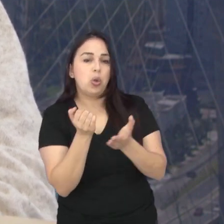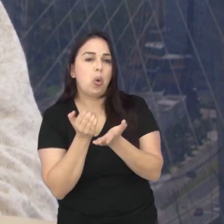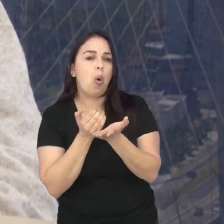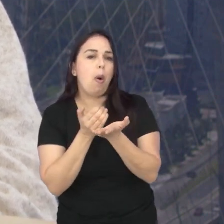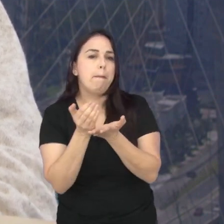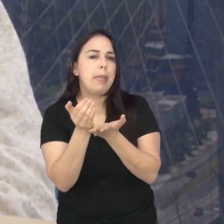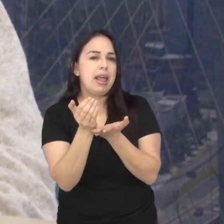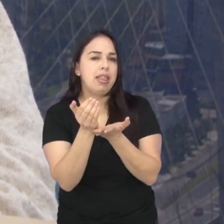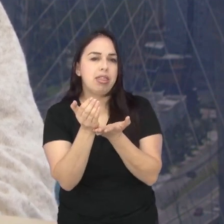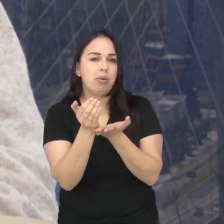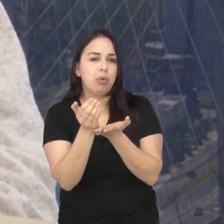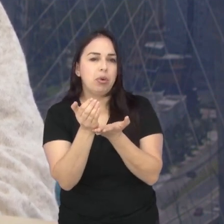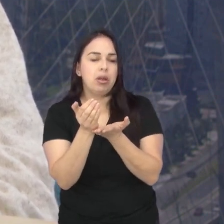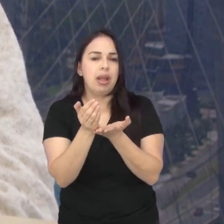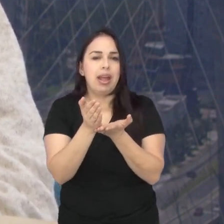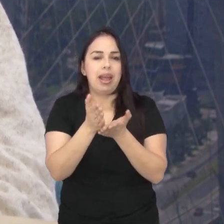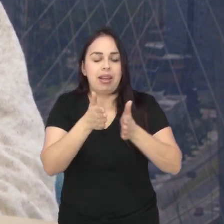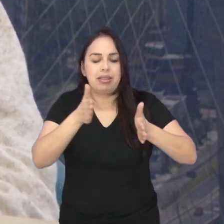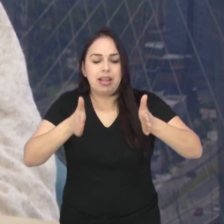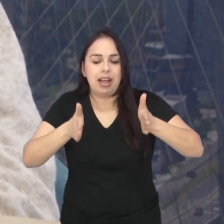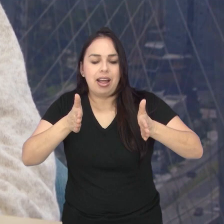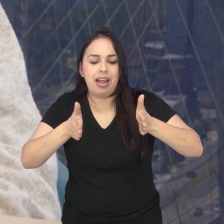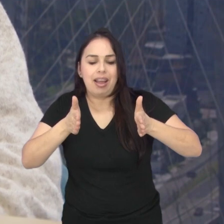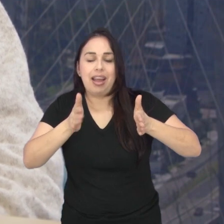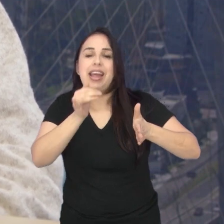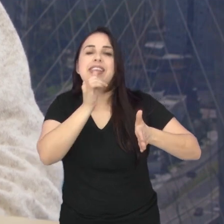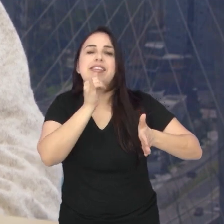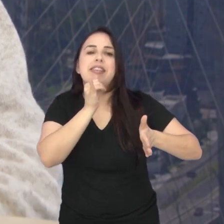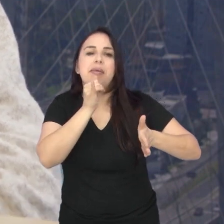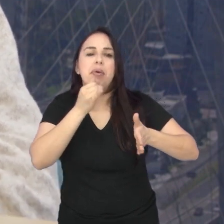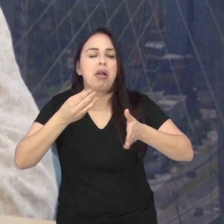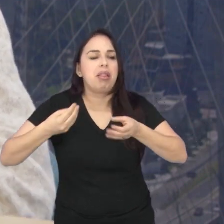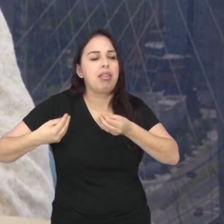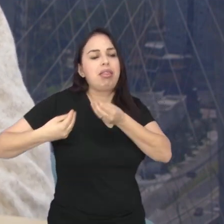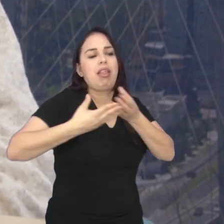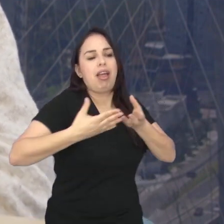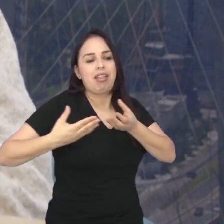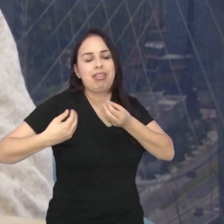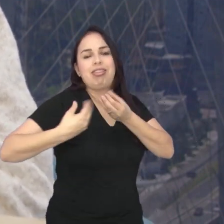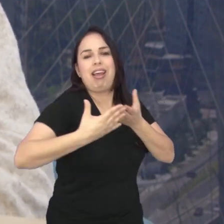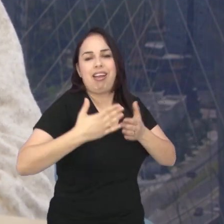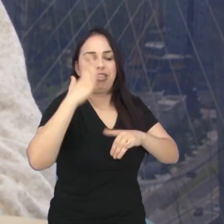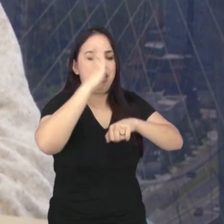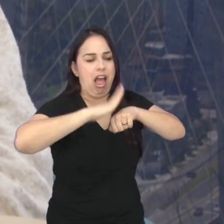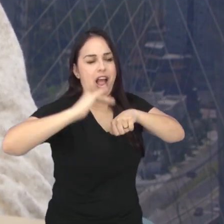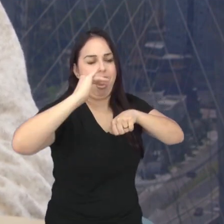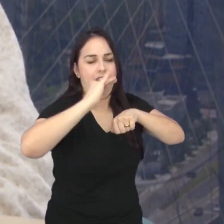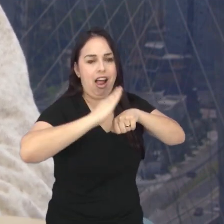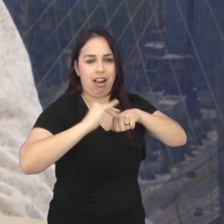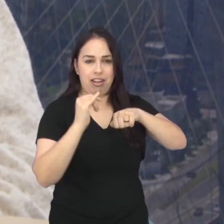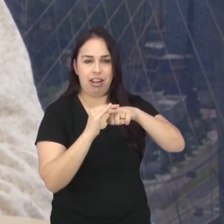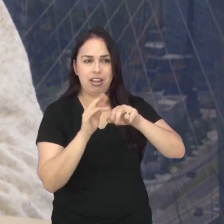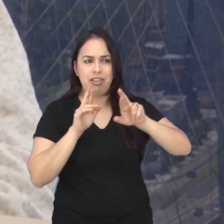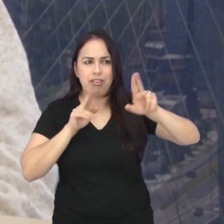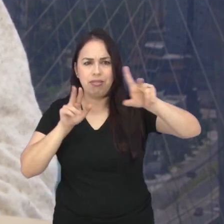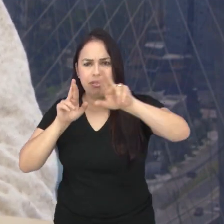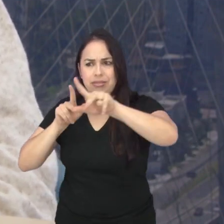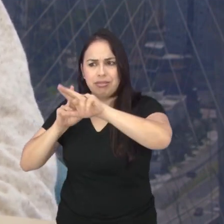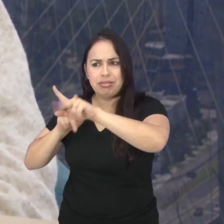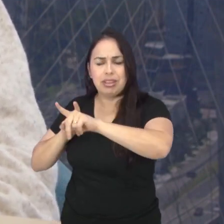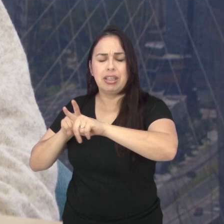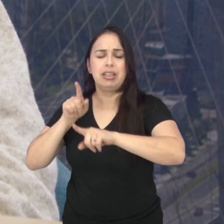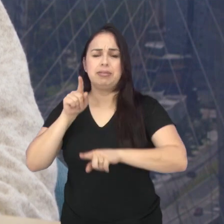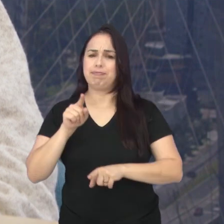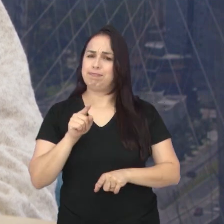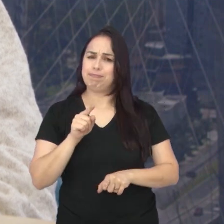tudo muito intenso. Então, são demonstrações de afeto que a gente não vê geralmente, né? E aquilo, de